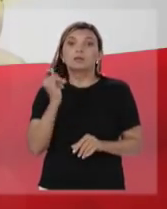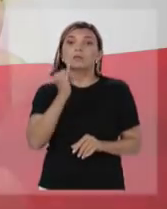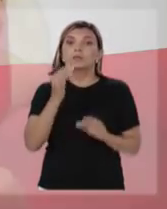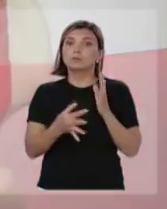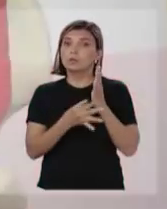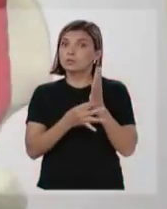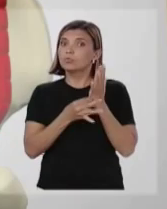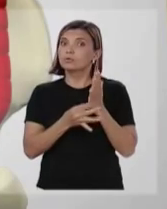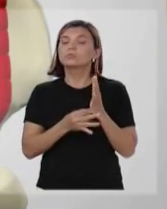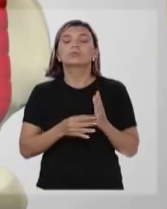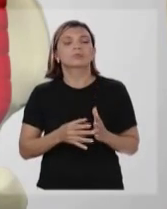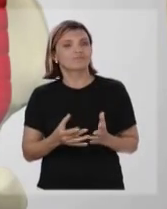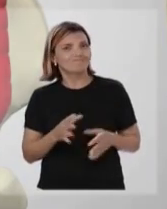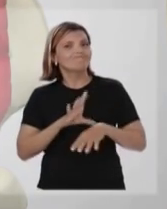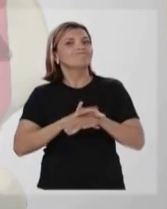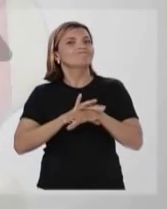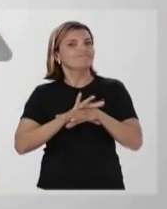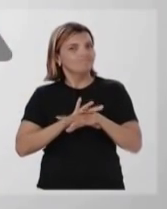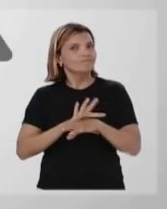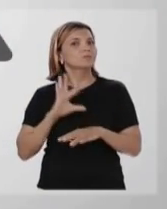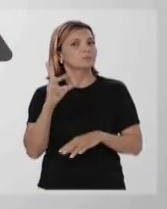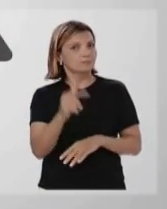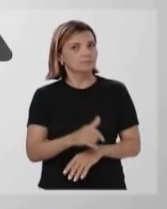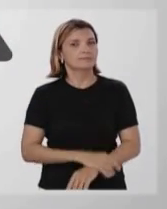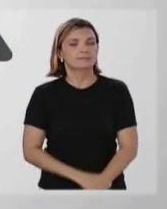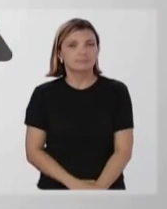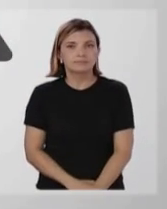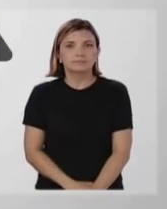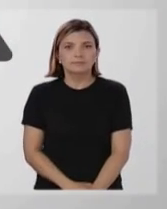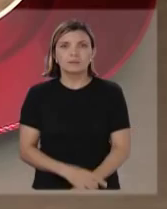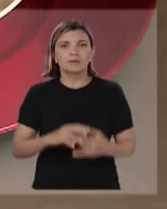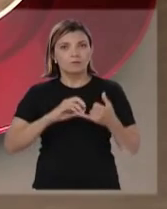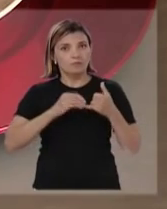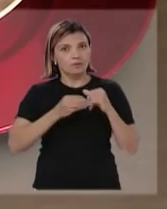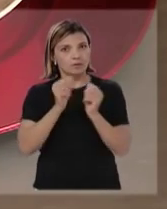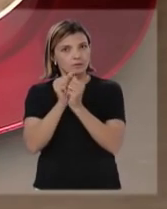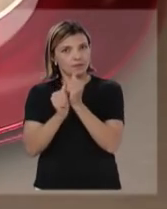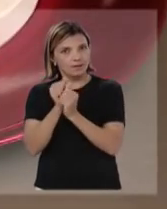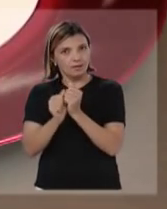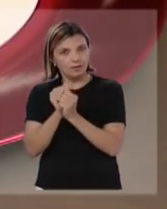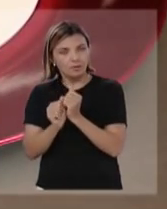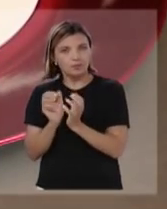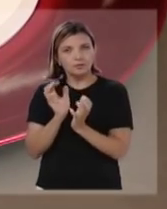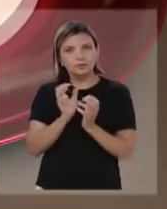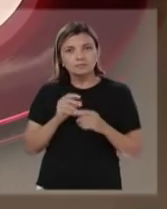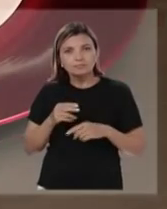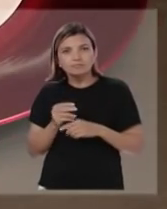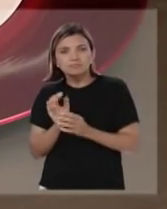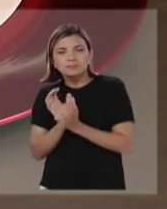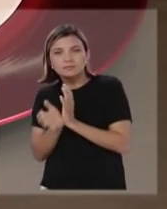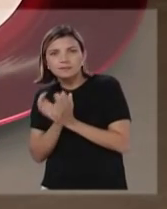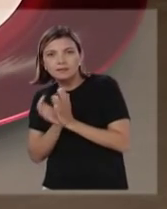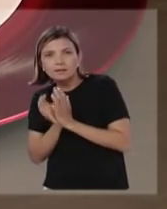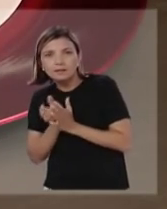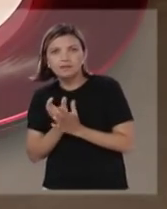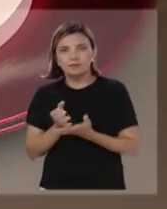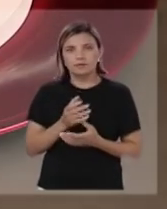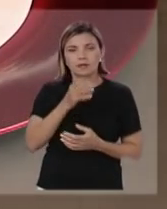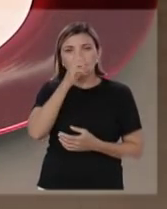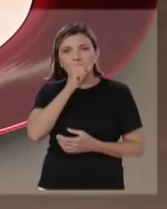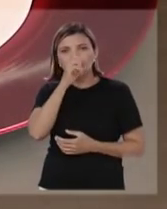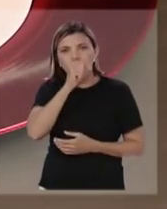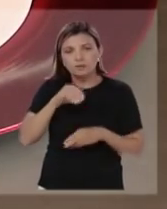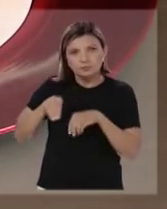que vale para todos é que gordura demais faz mal para todo mundo. Feijoada, arroz branco, couve refogada,